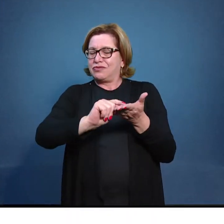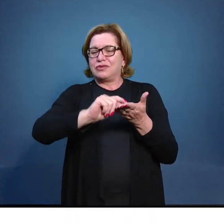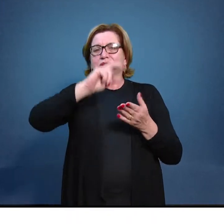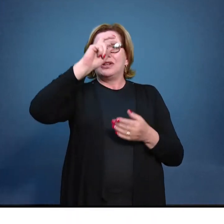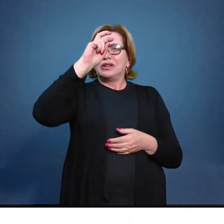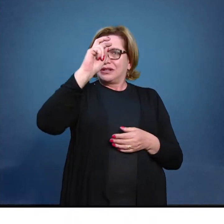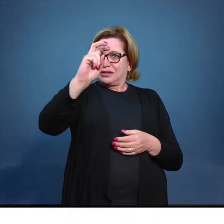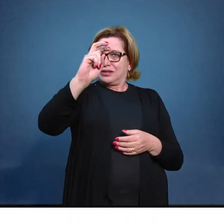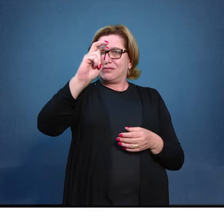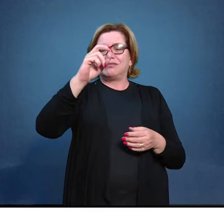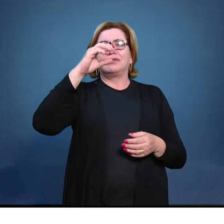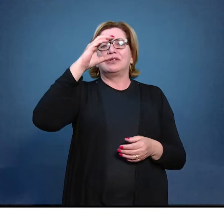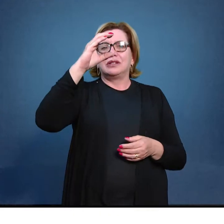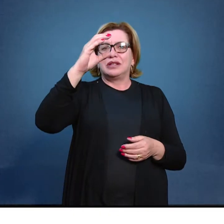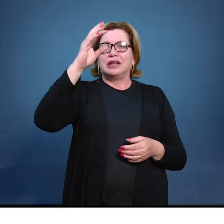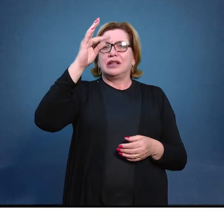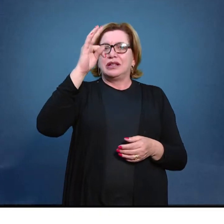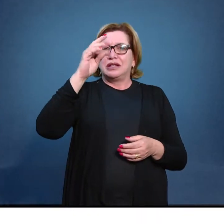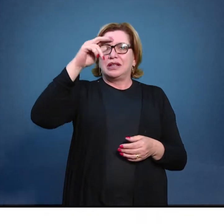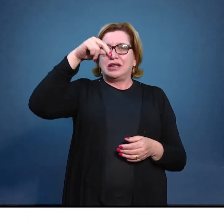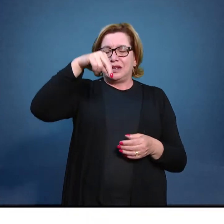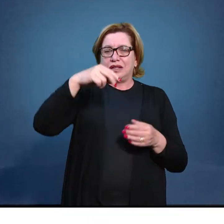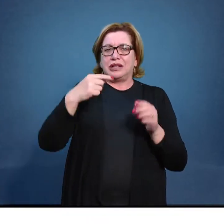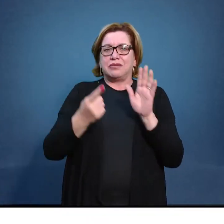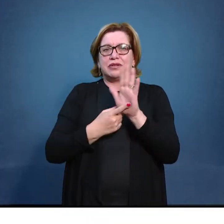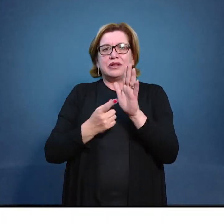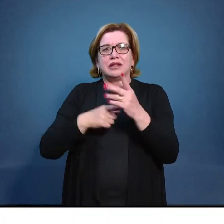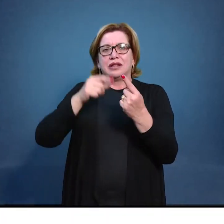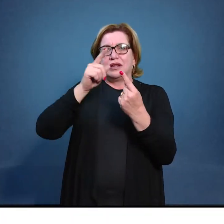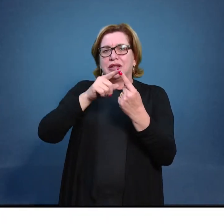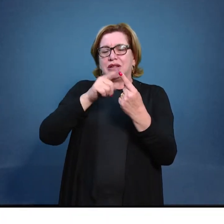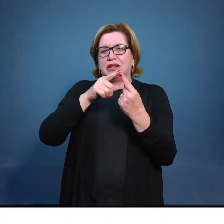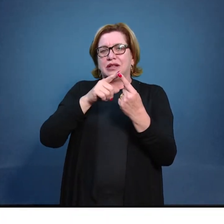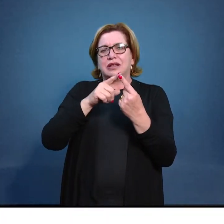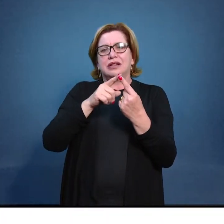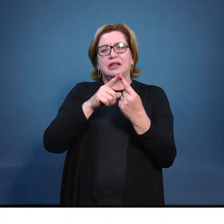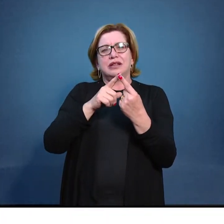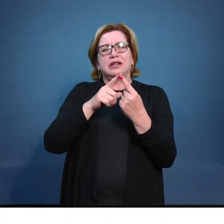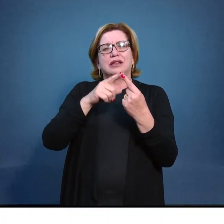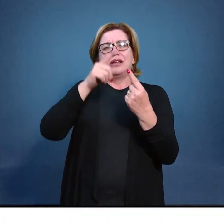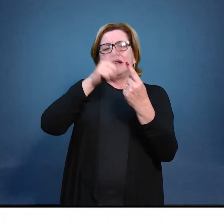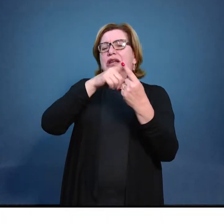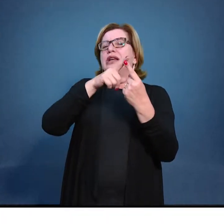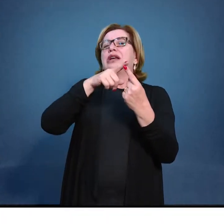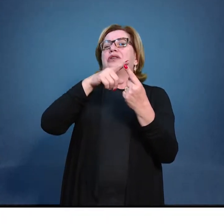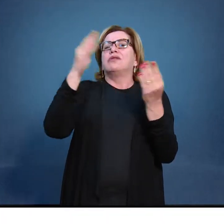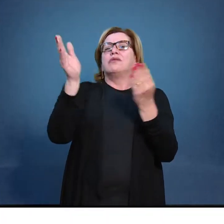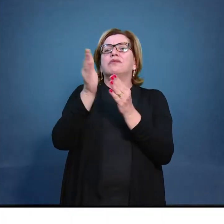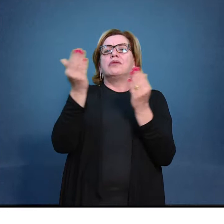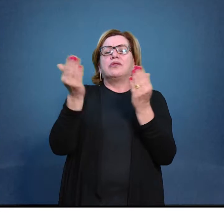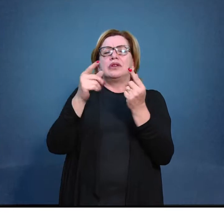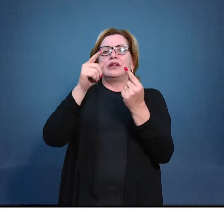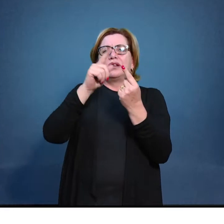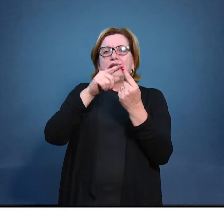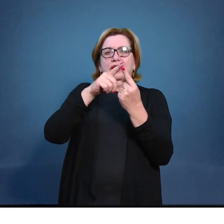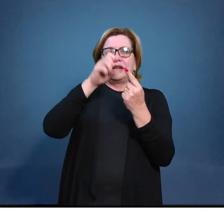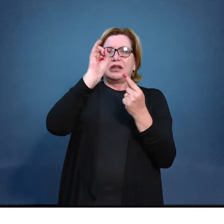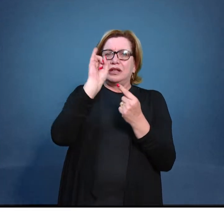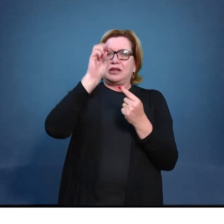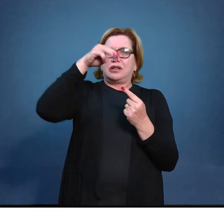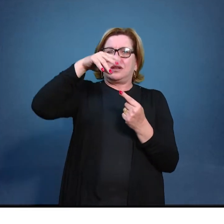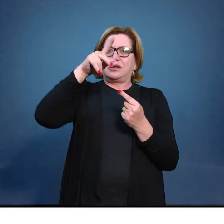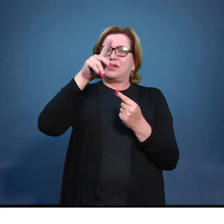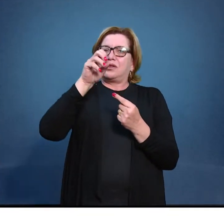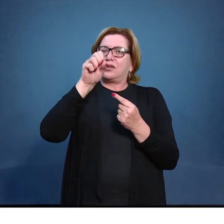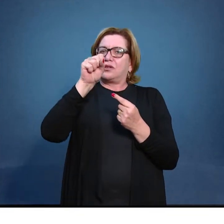Nacional distingue os tributos em impostos, taxas e contribuições. Então, impostos são